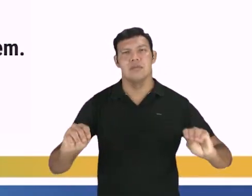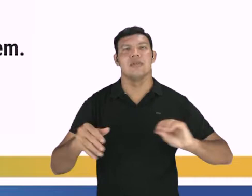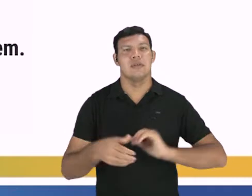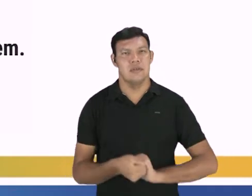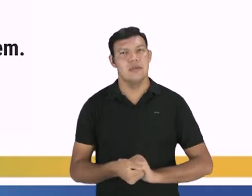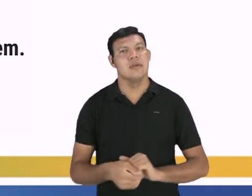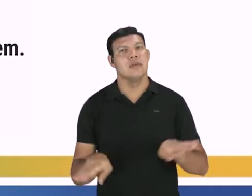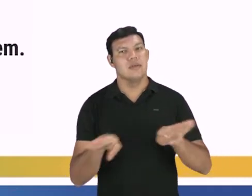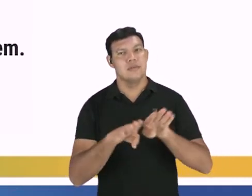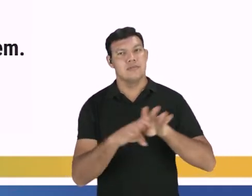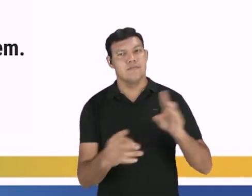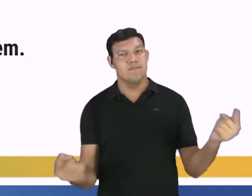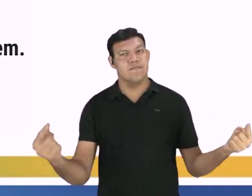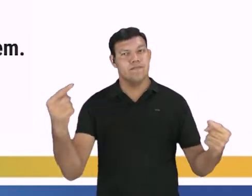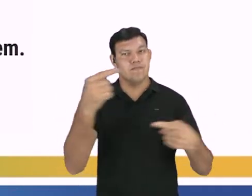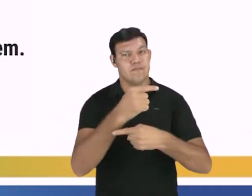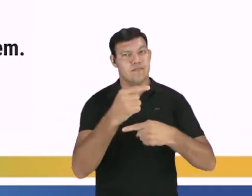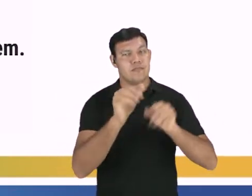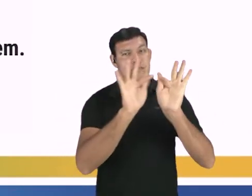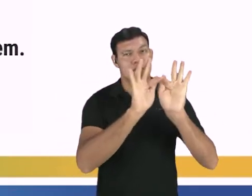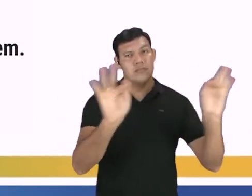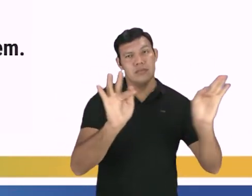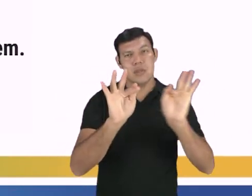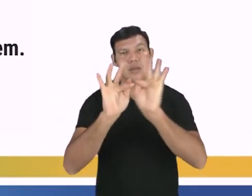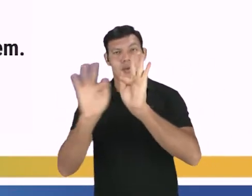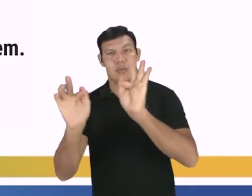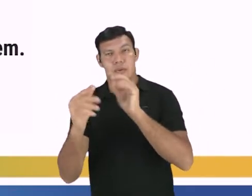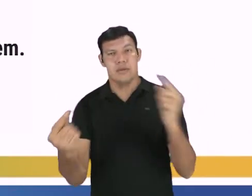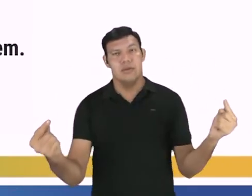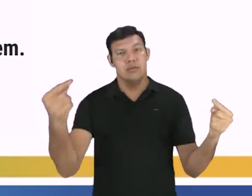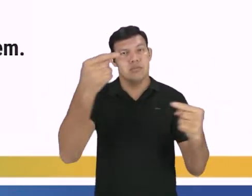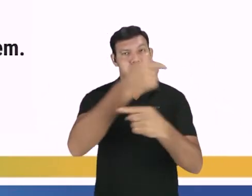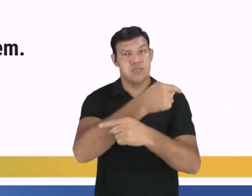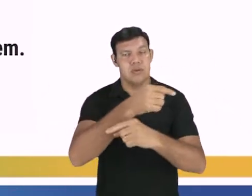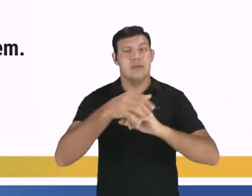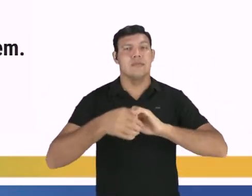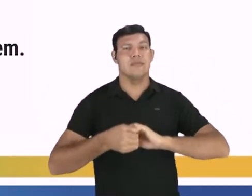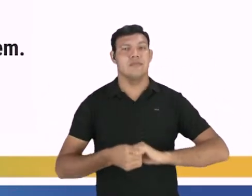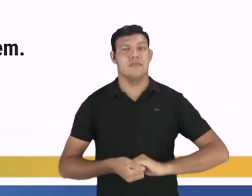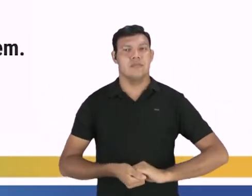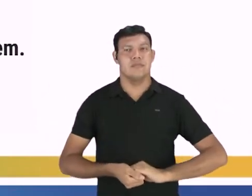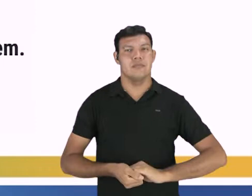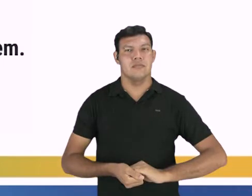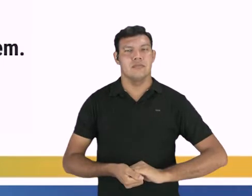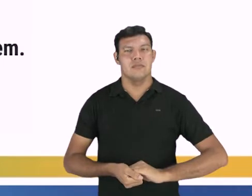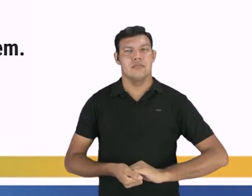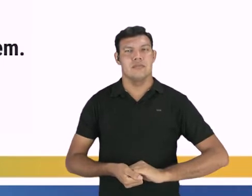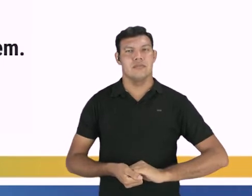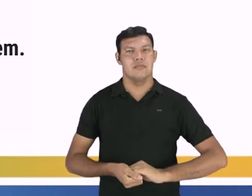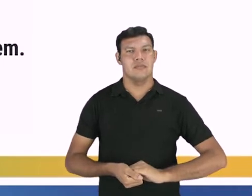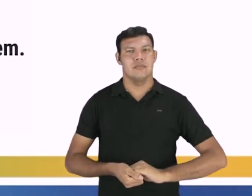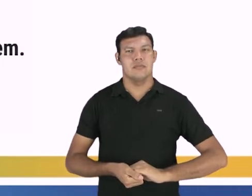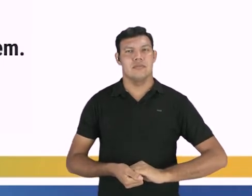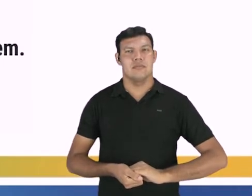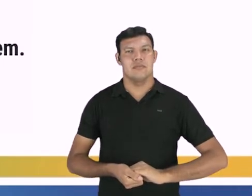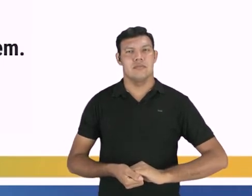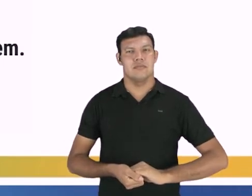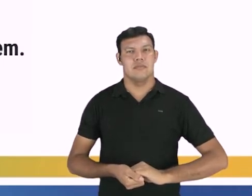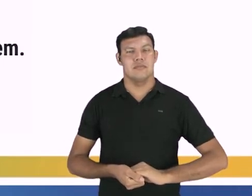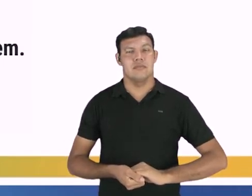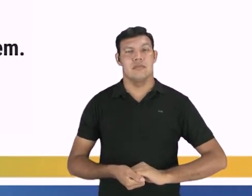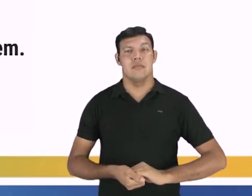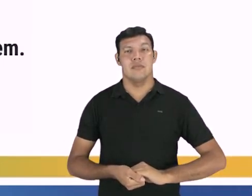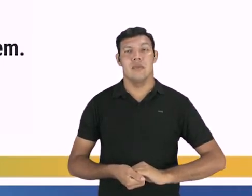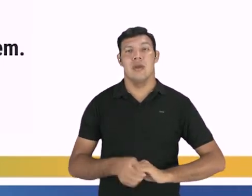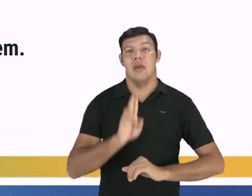posso inverter a ordem das orações. Ice cream melts if it gets warm.